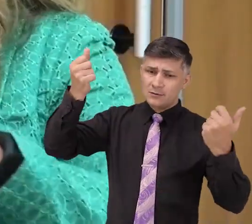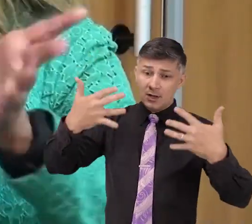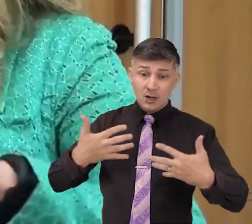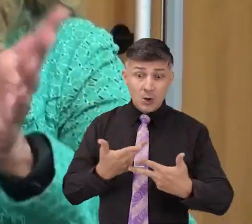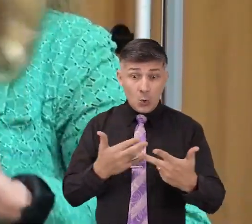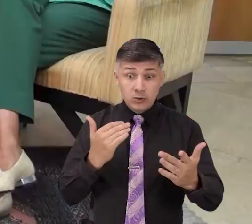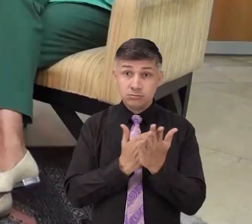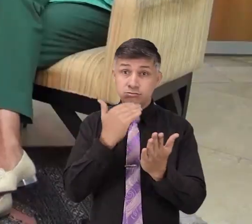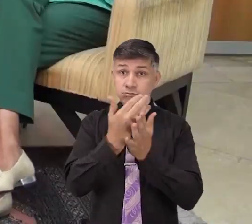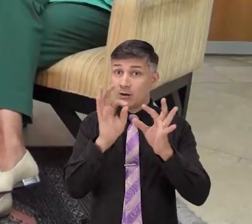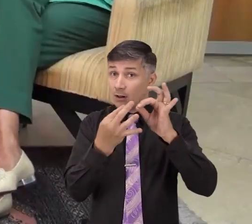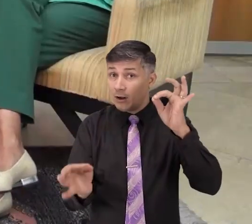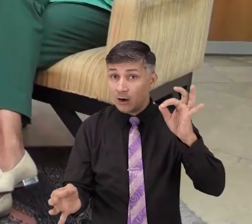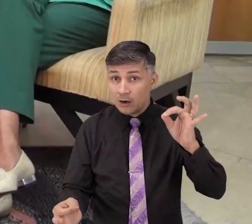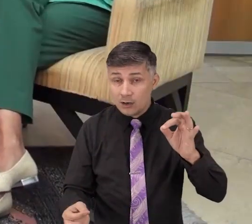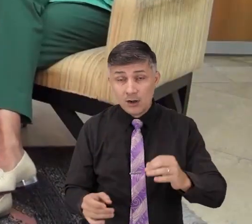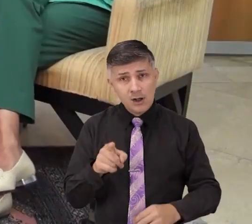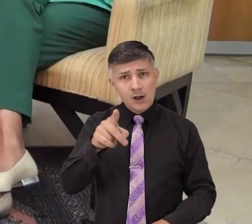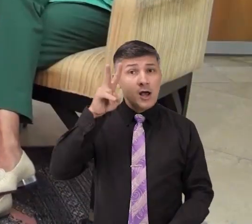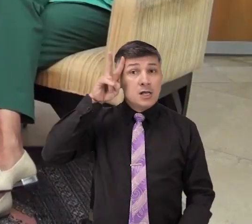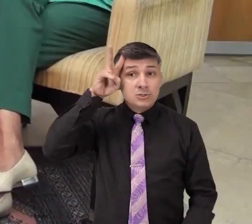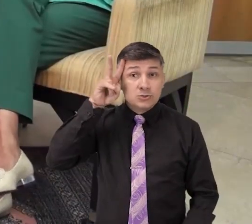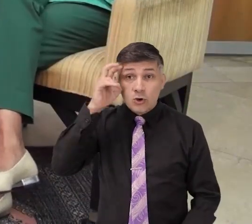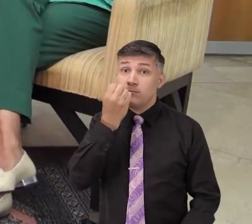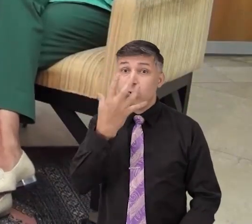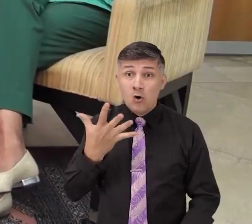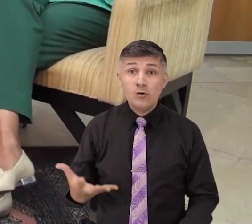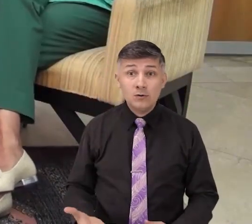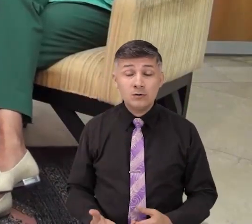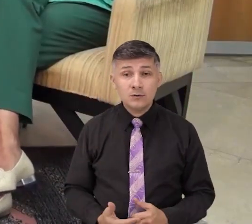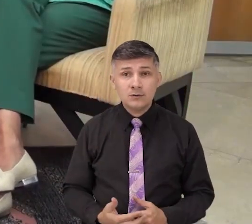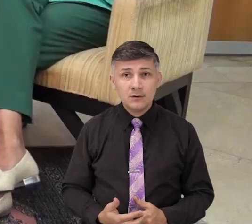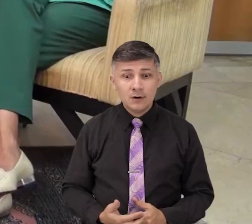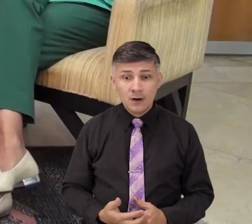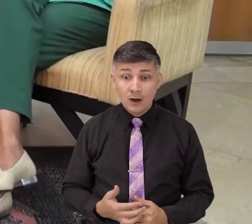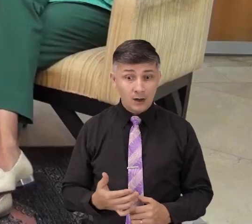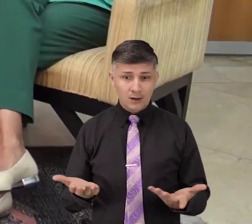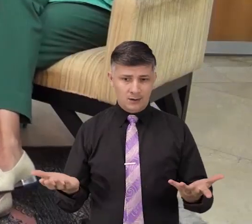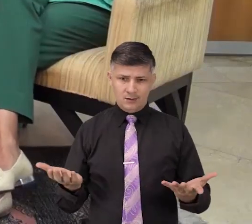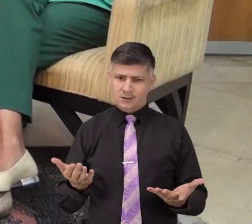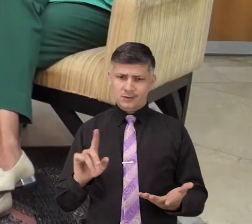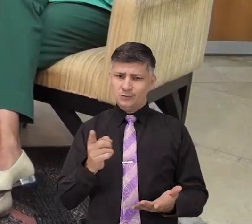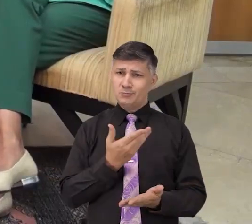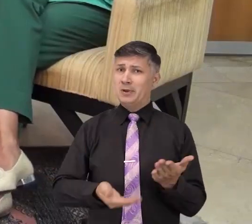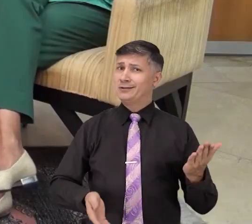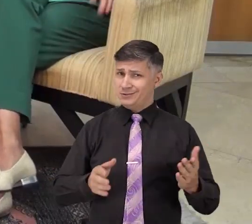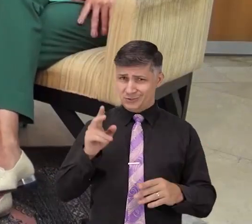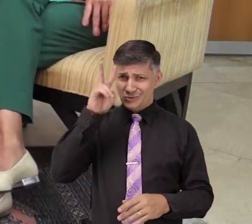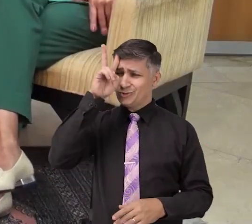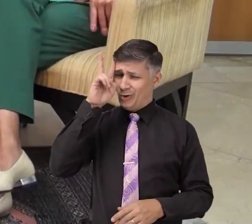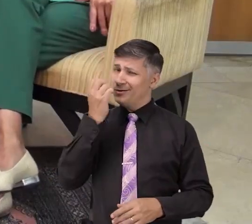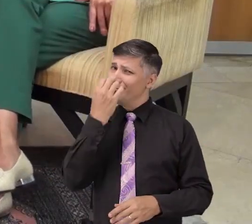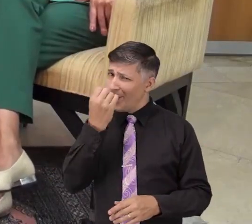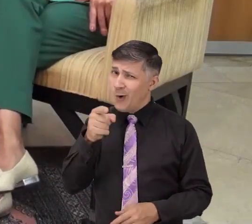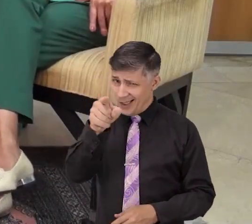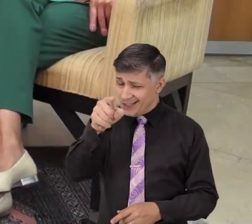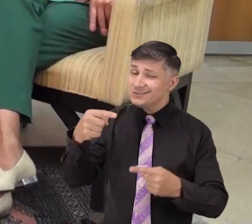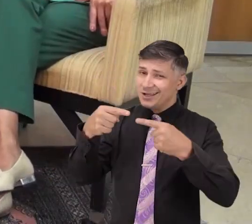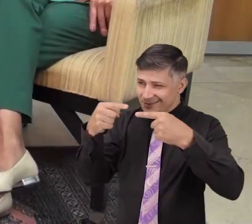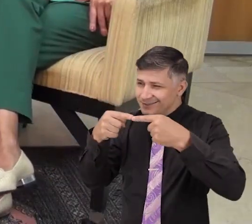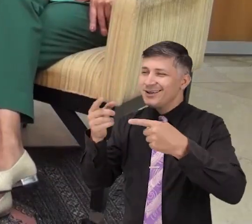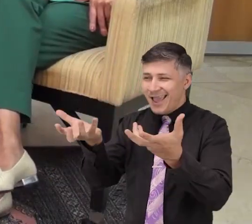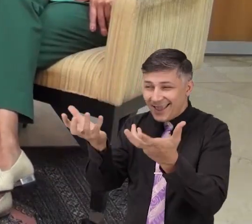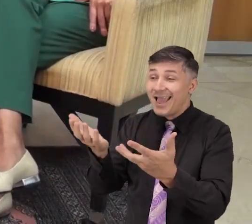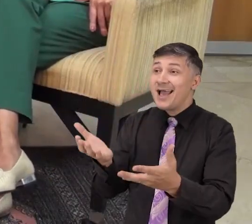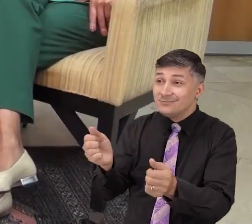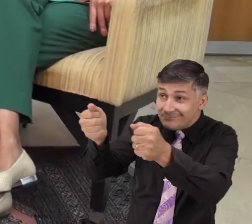falando... Gente, eu estou falando demais. Eu não, isso é super a história. Não me perder nessa história. Por favor, não se perca. Você não está se perdendo. É